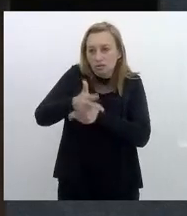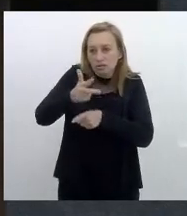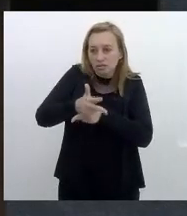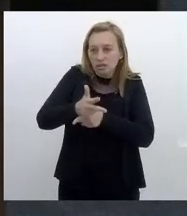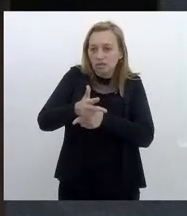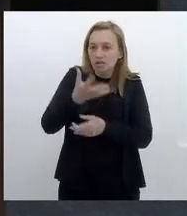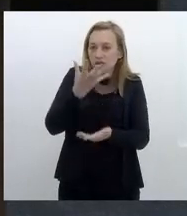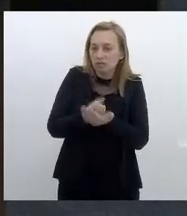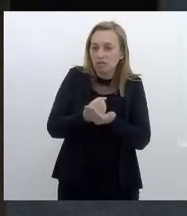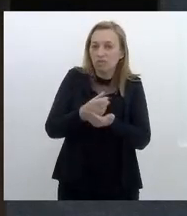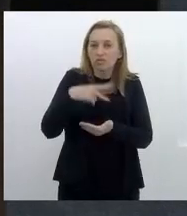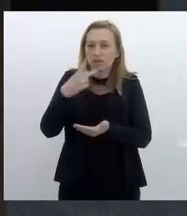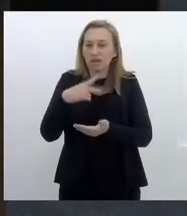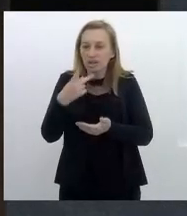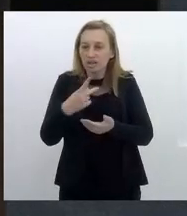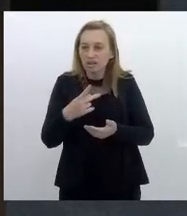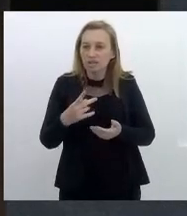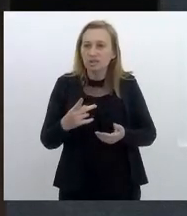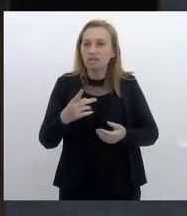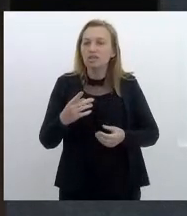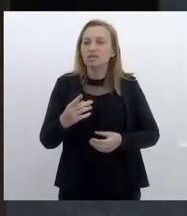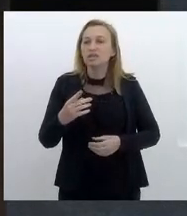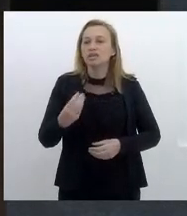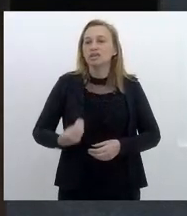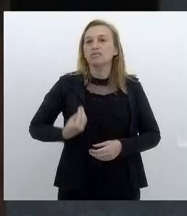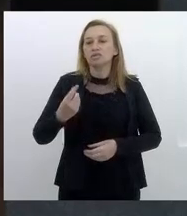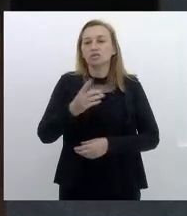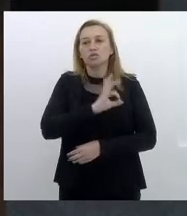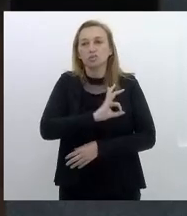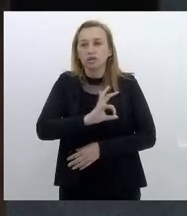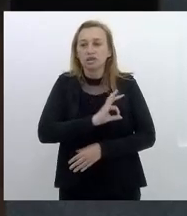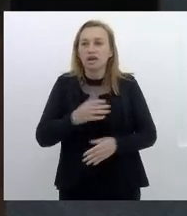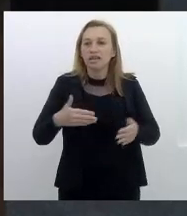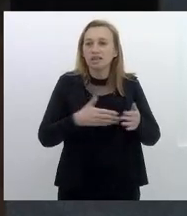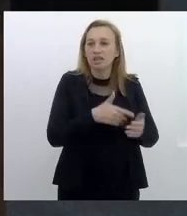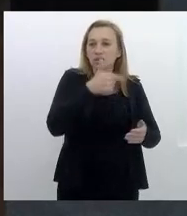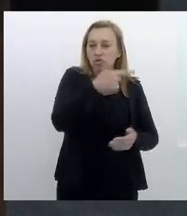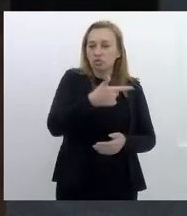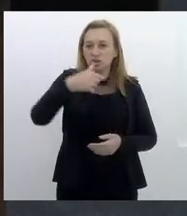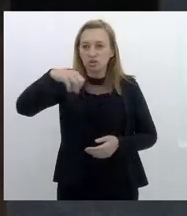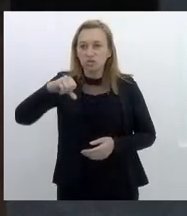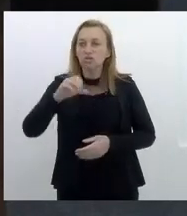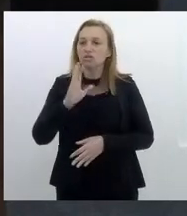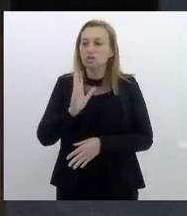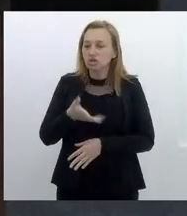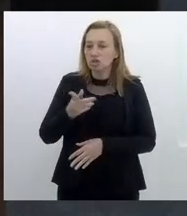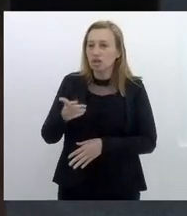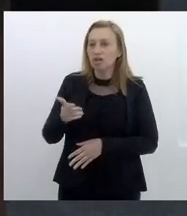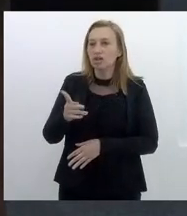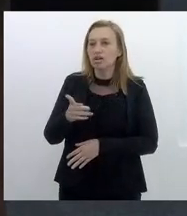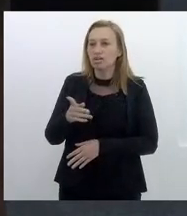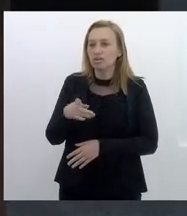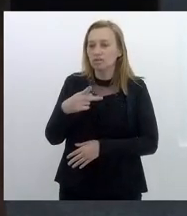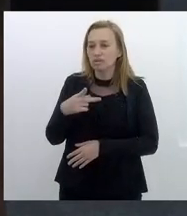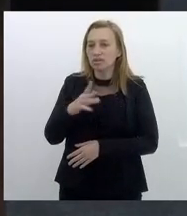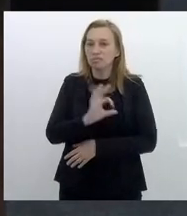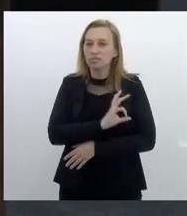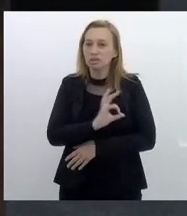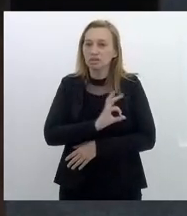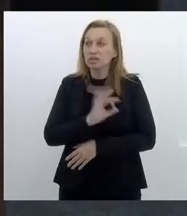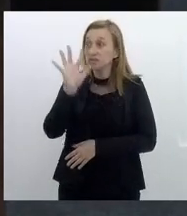dessa questão da paridade e integralidade dos policiais até 2019 Como foi os policiais